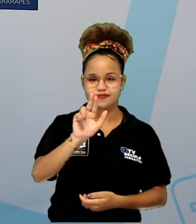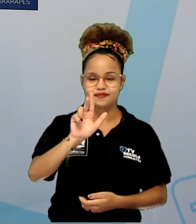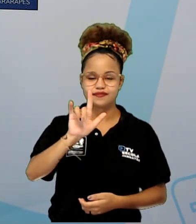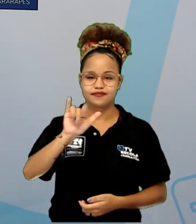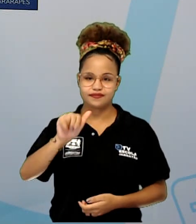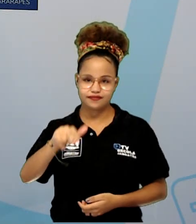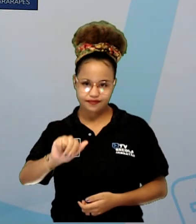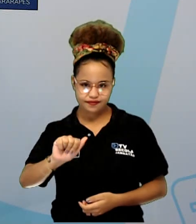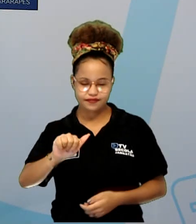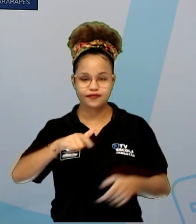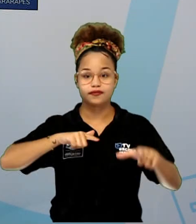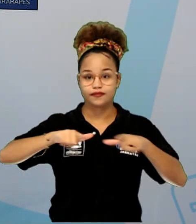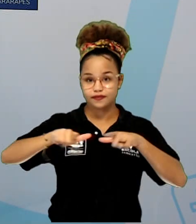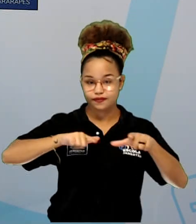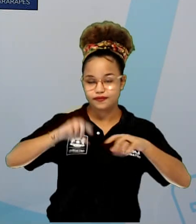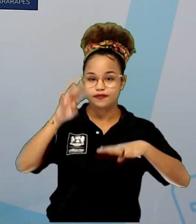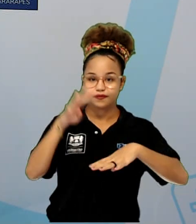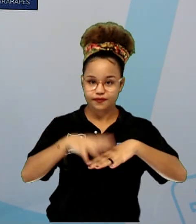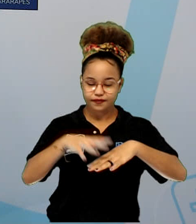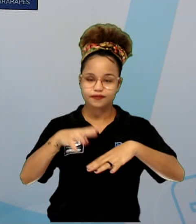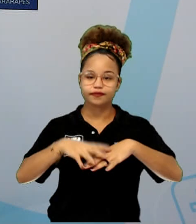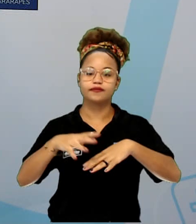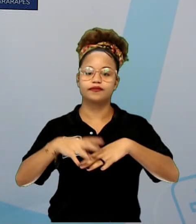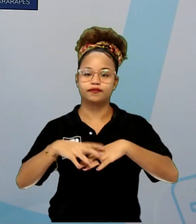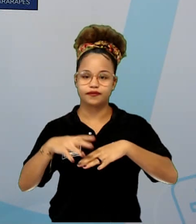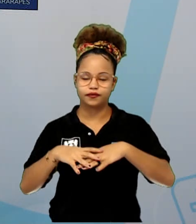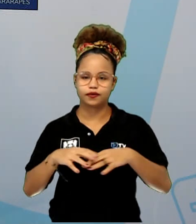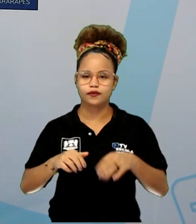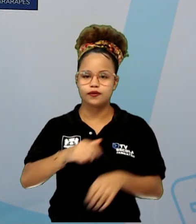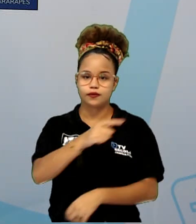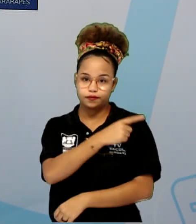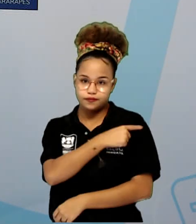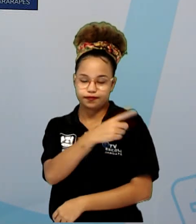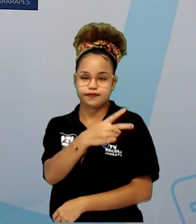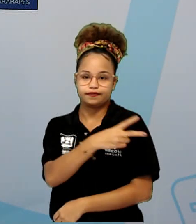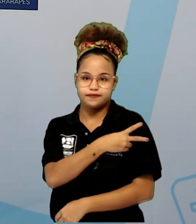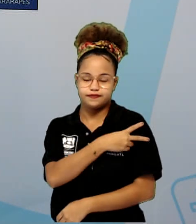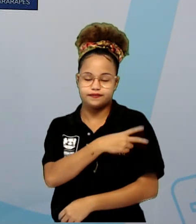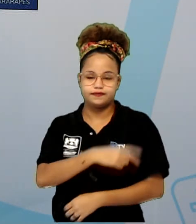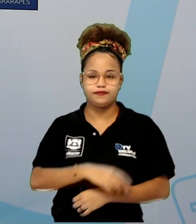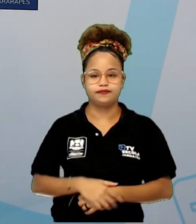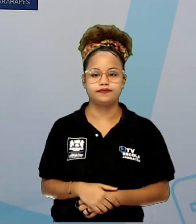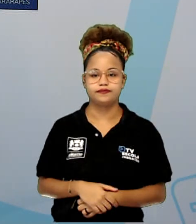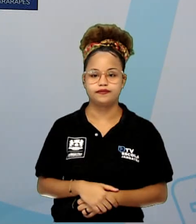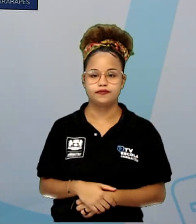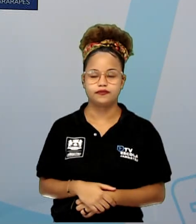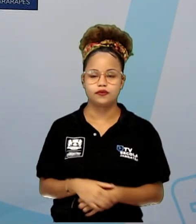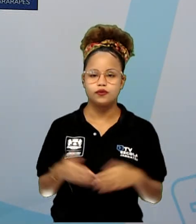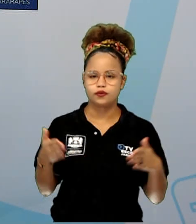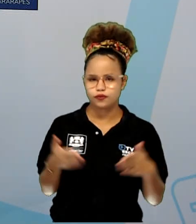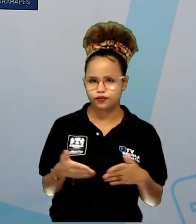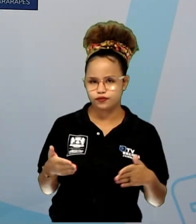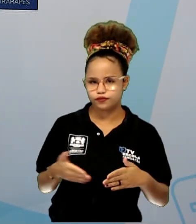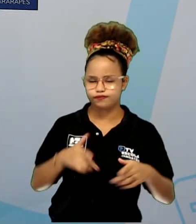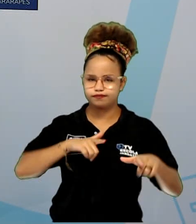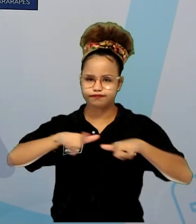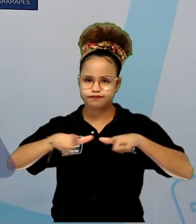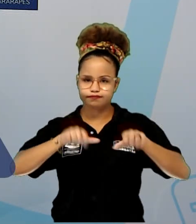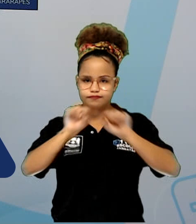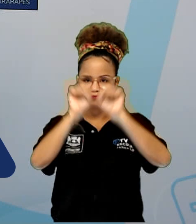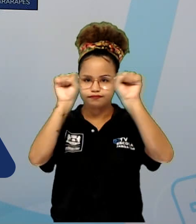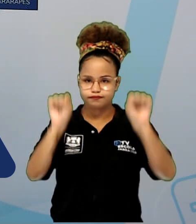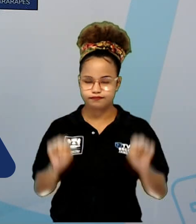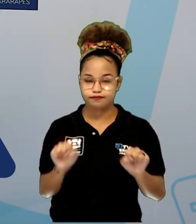Juliana. Vamos trabalhar matemática com os primeiros e segundos anos. Hoje nós vamos trabalhar o